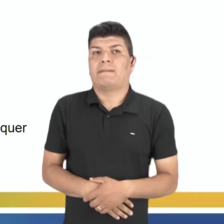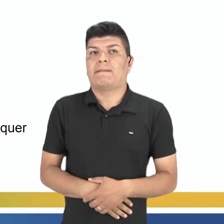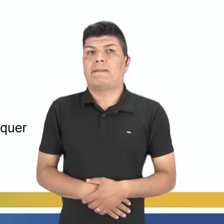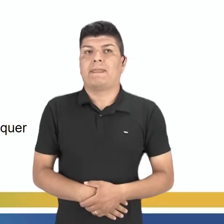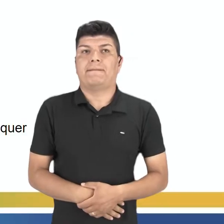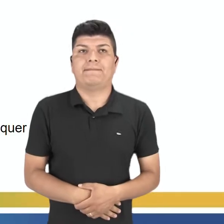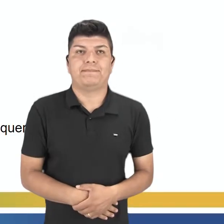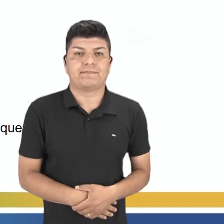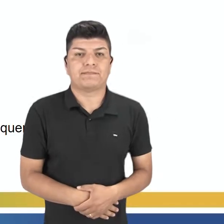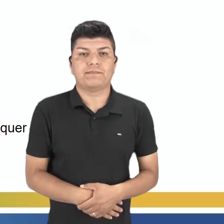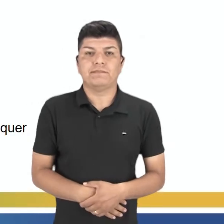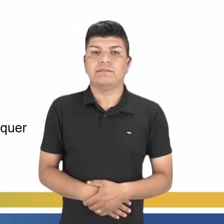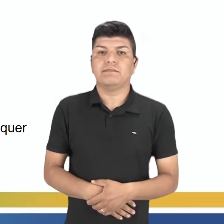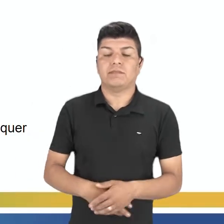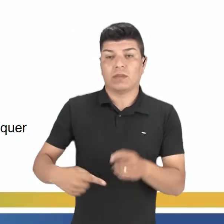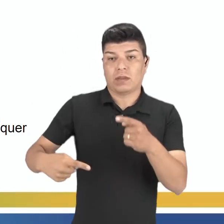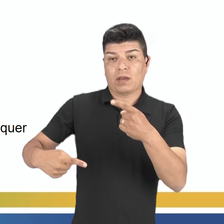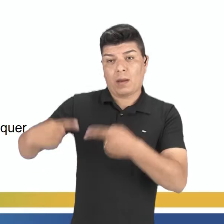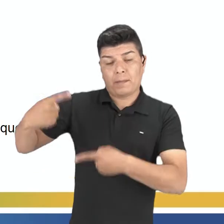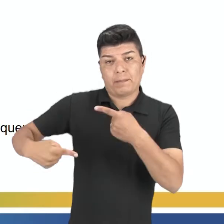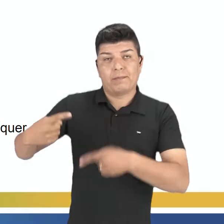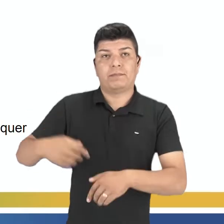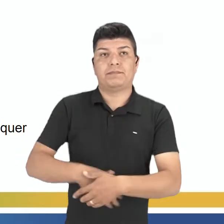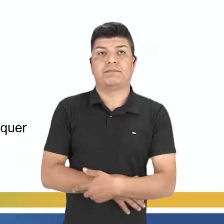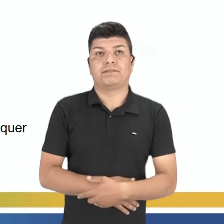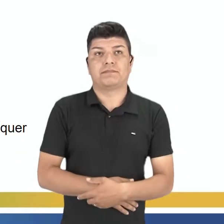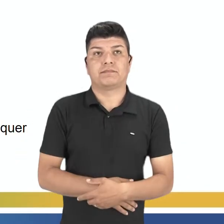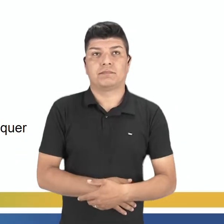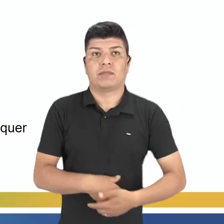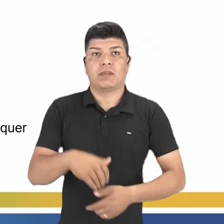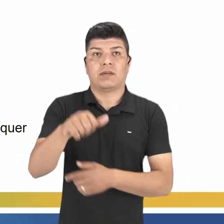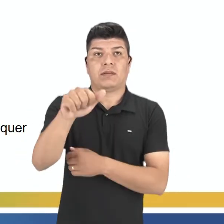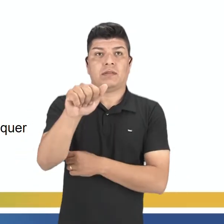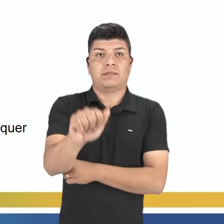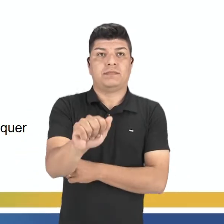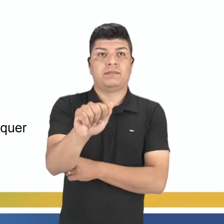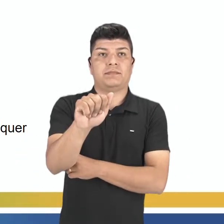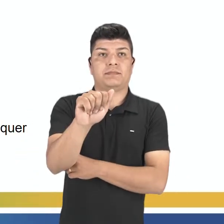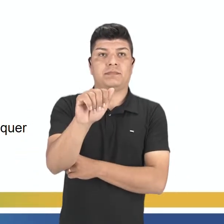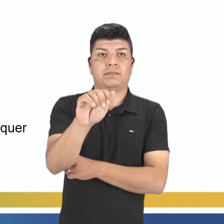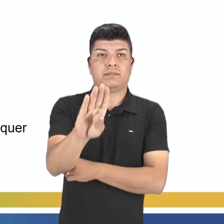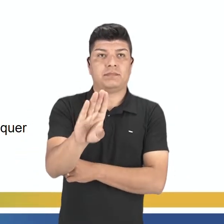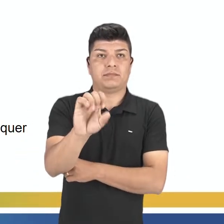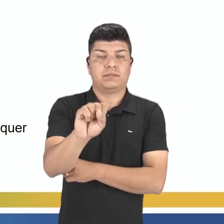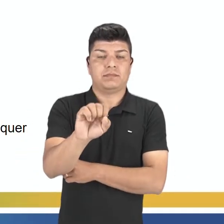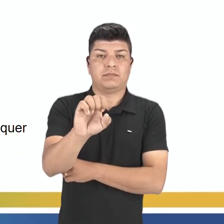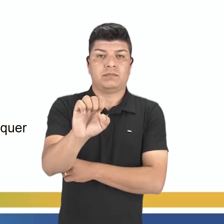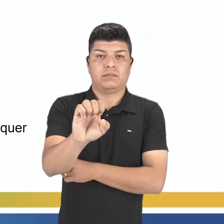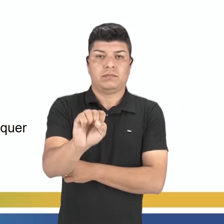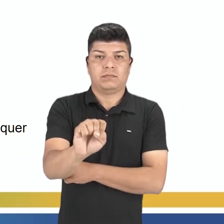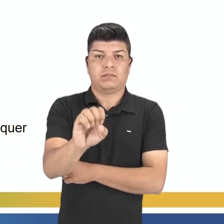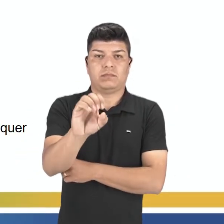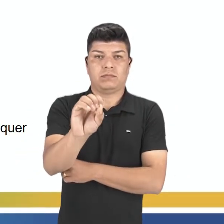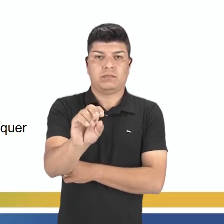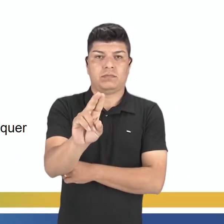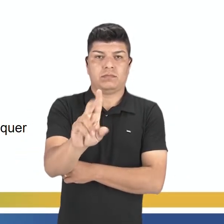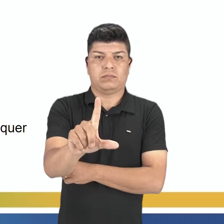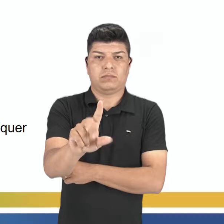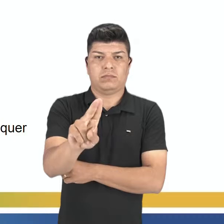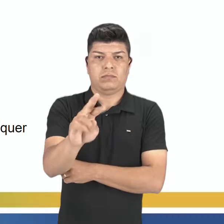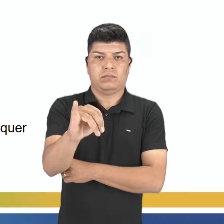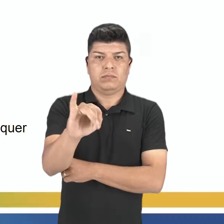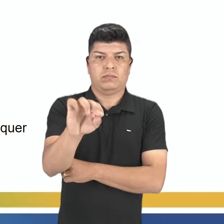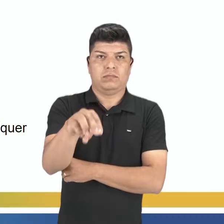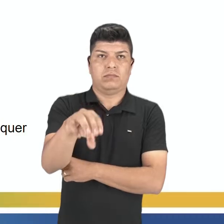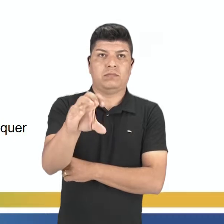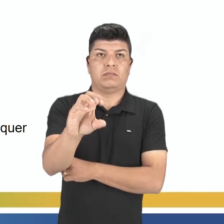material. Política. O absolutismo, como eu comentei, né, dessa dinastia de Bourbon, é uma dinastia longínqua da